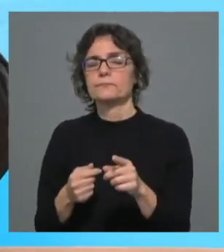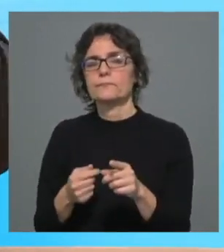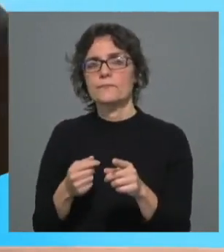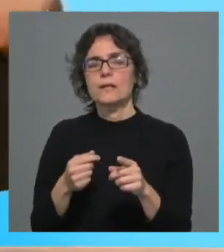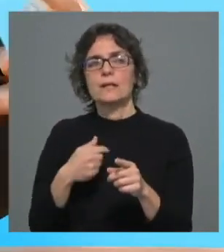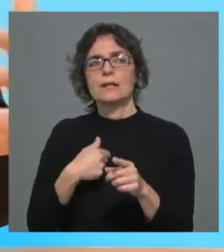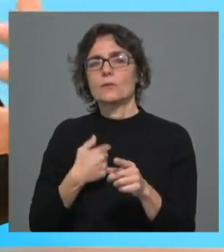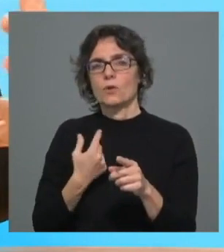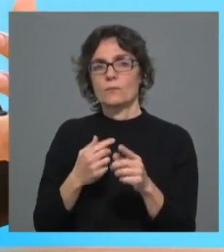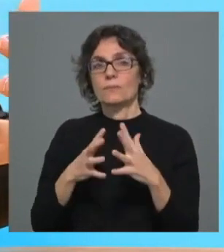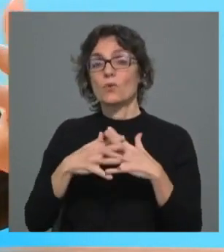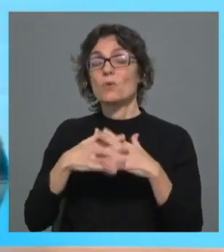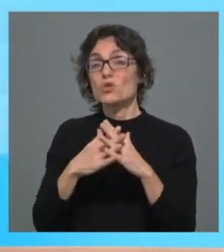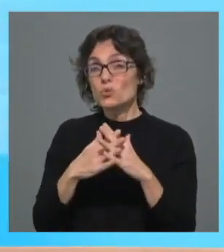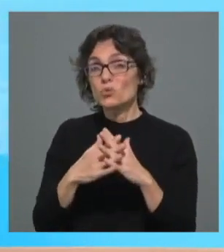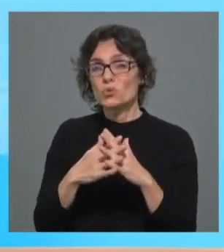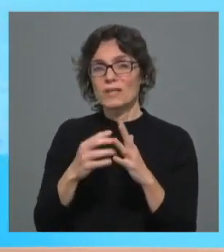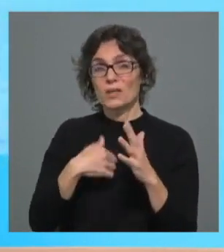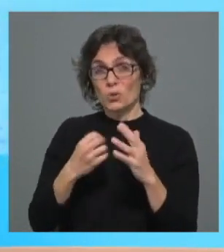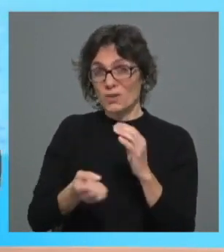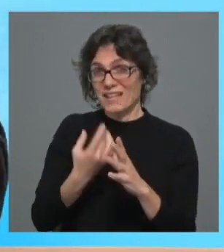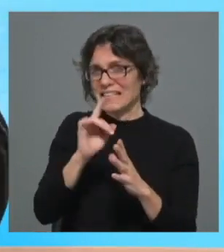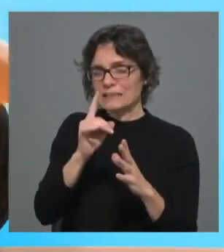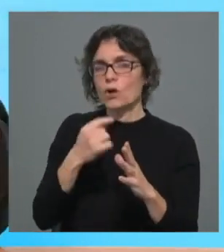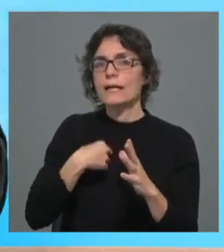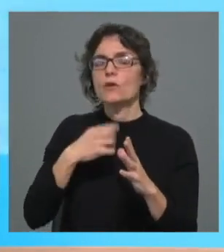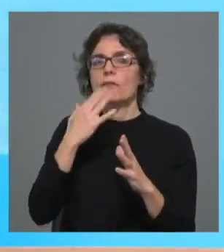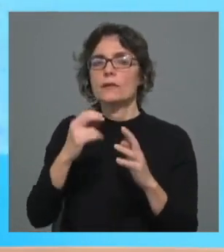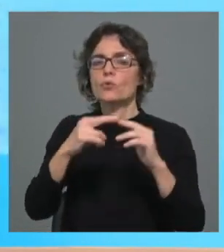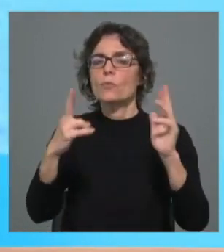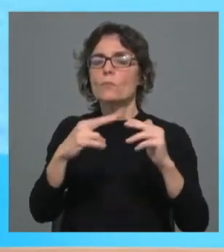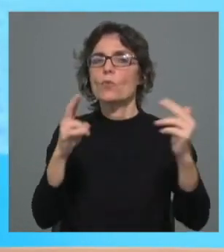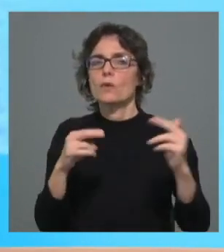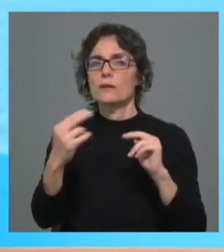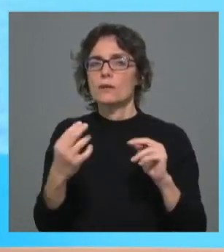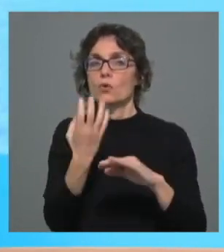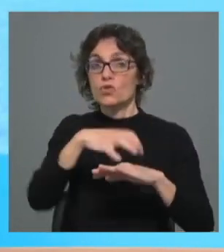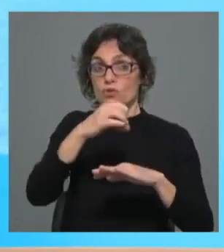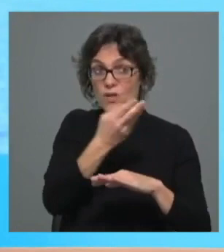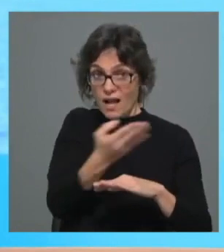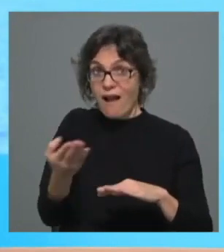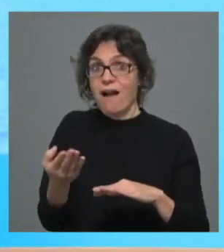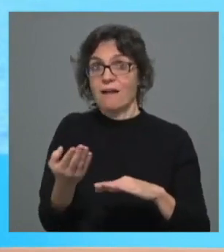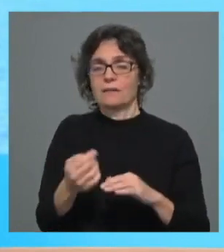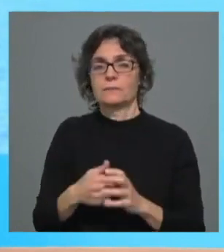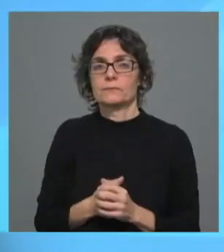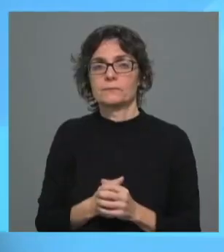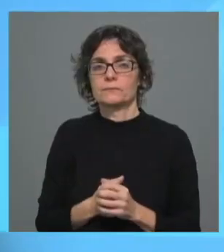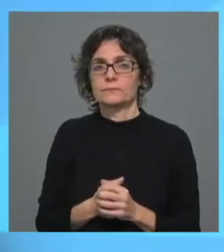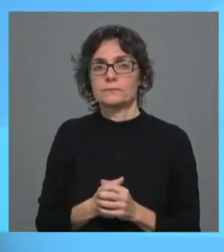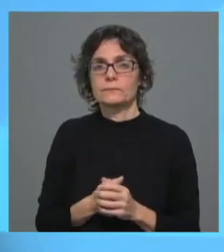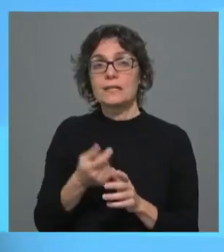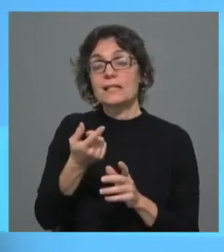uma estrutura que depois me vai comer o dinheiro todo mas fazer as pontos com as diferentes instituições que já existem não é um trabalho proximidade